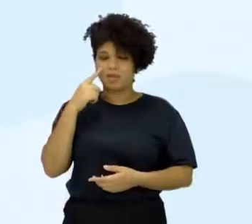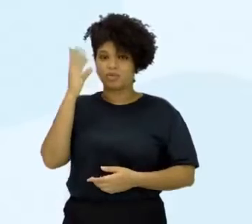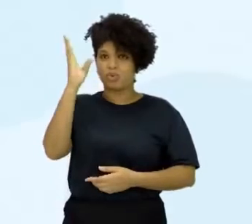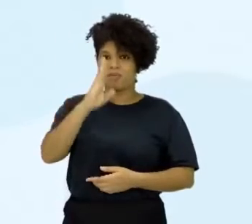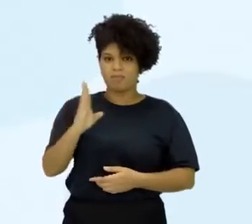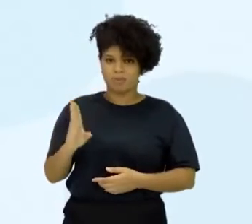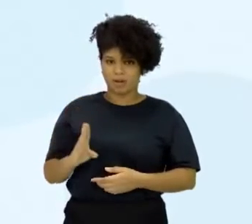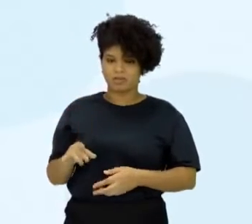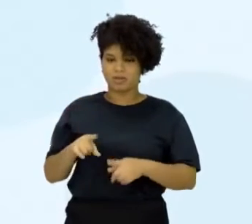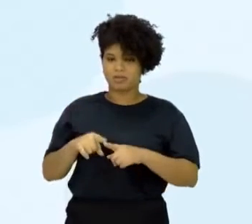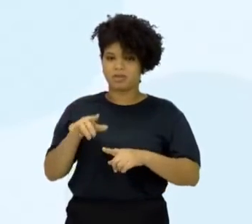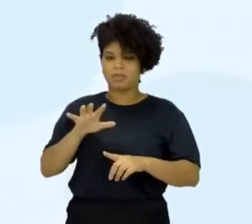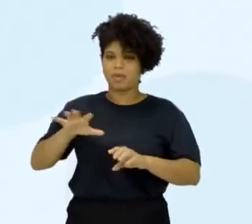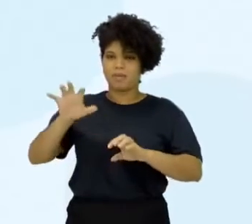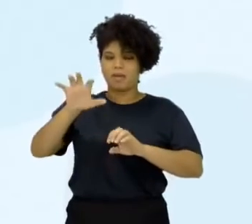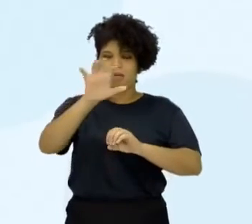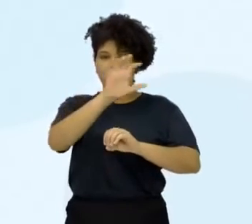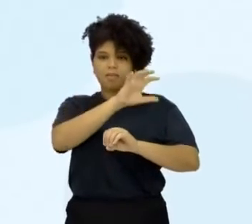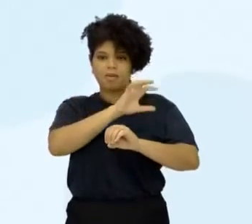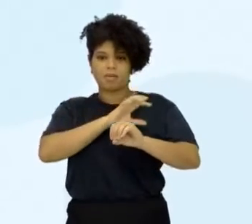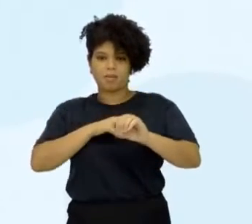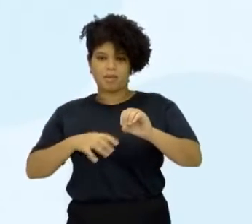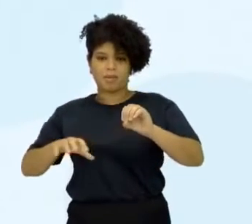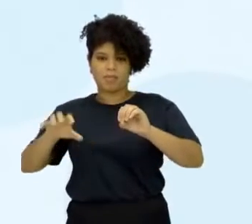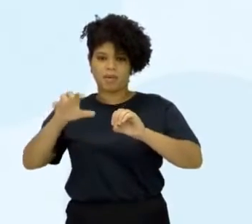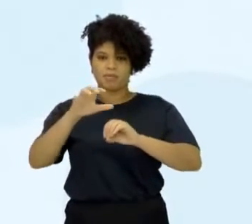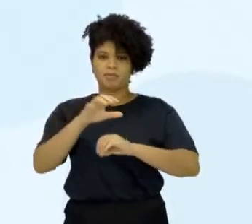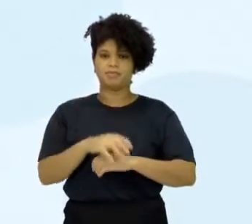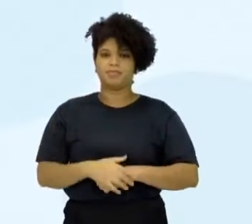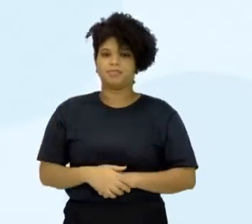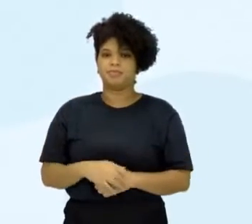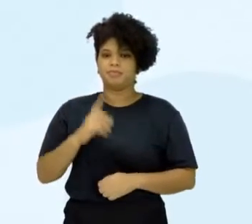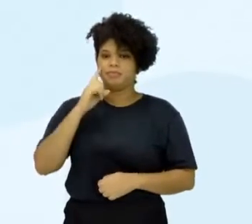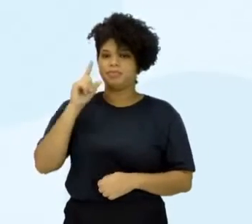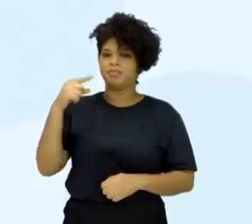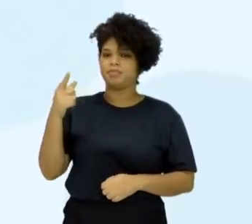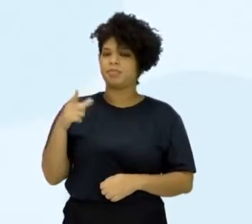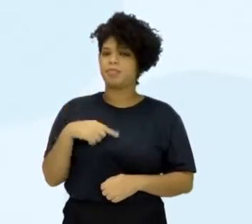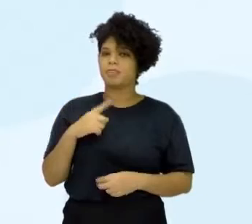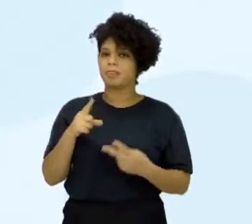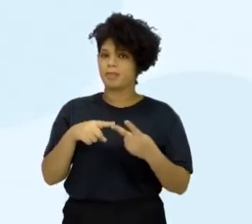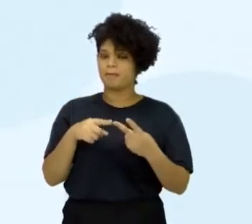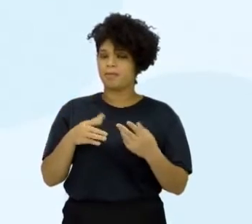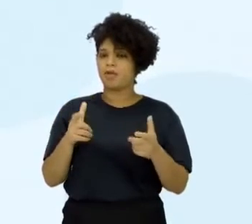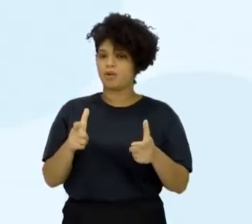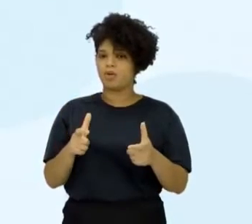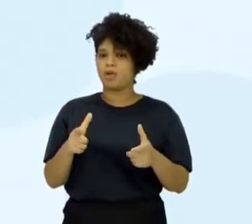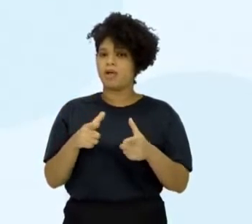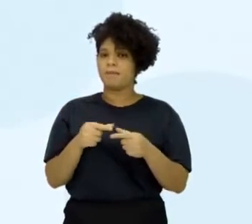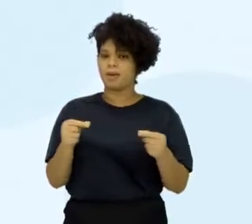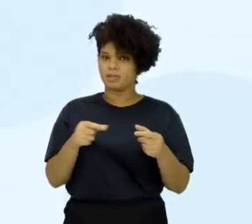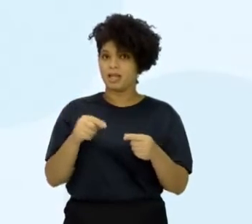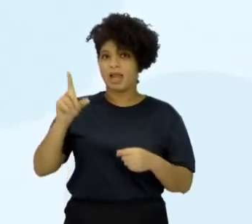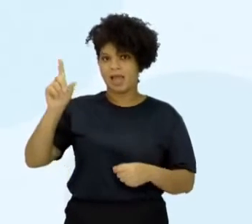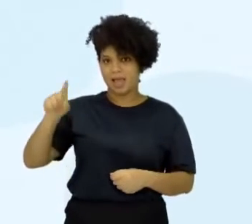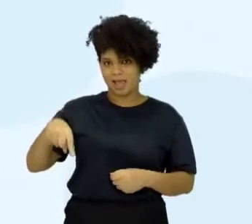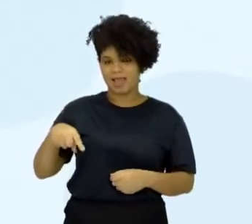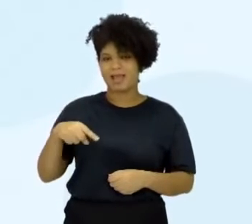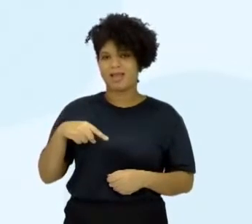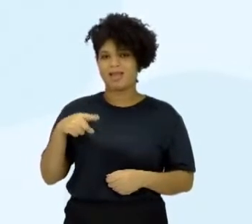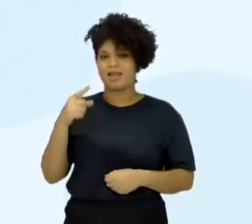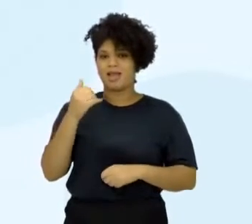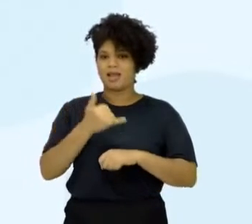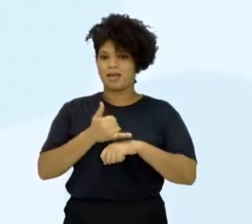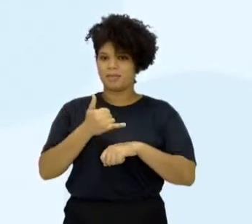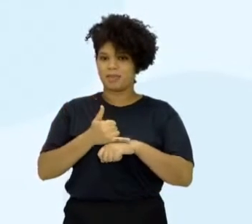acaba influenciando em outras regiões do planeta. Pode ir para o próximo, que a gente vai ver Brasília. Veja que mesmo sendo capital, né, ele tem um